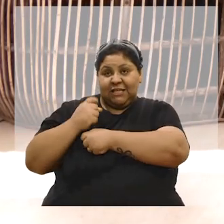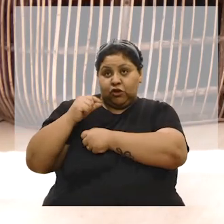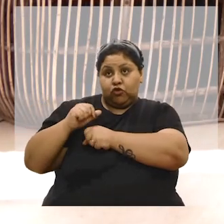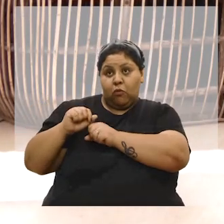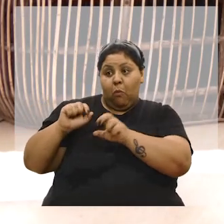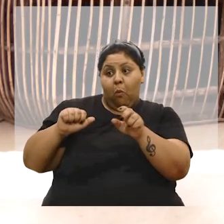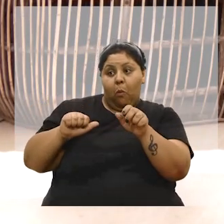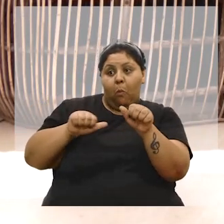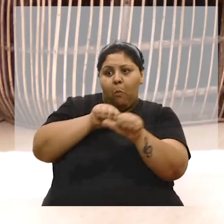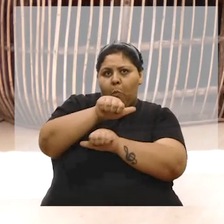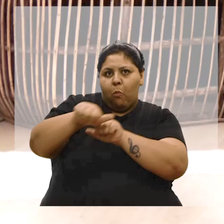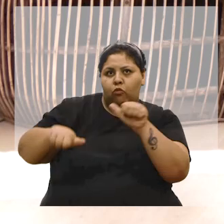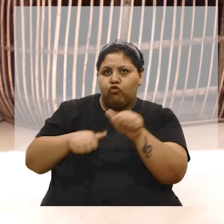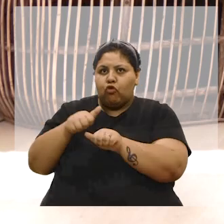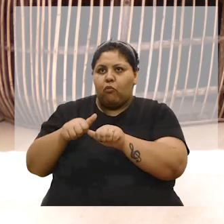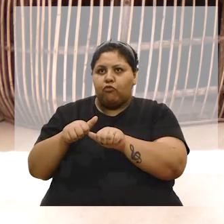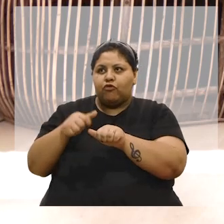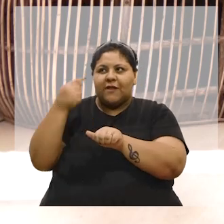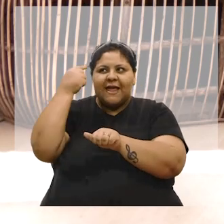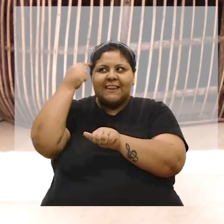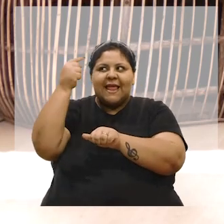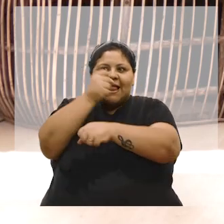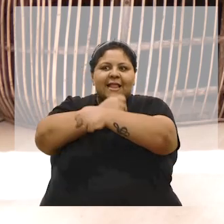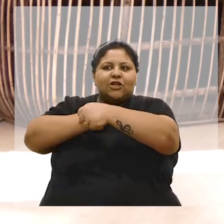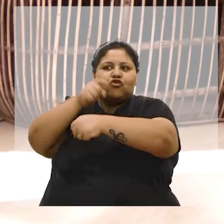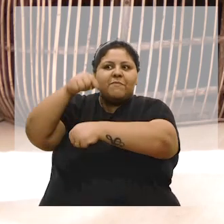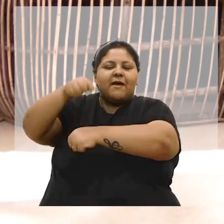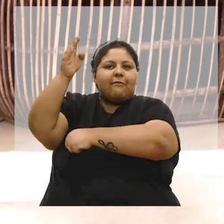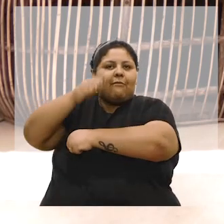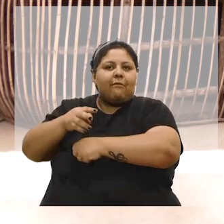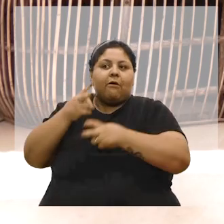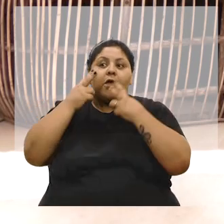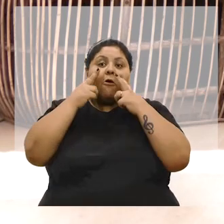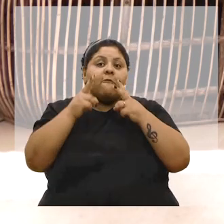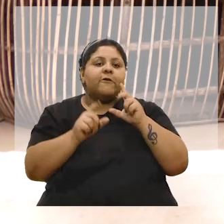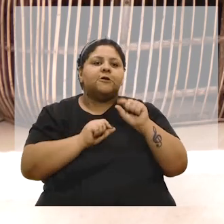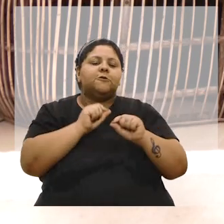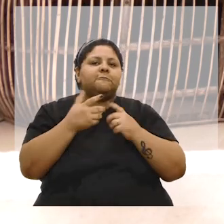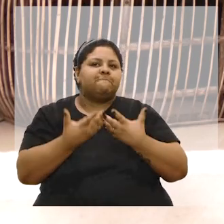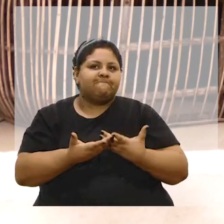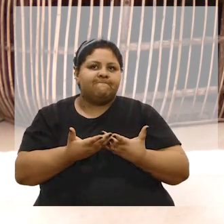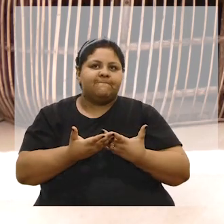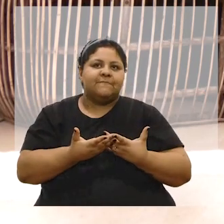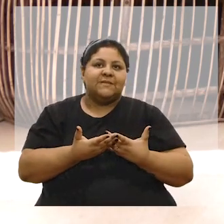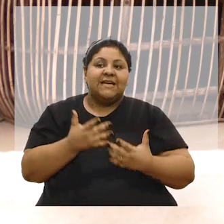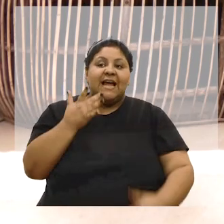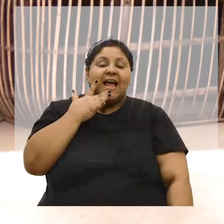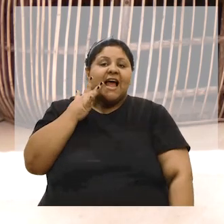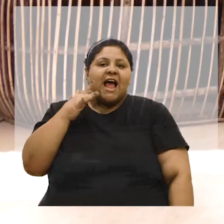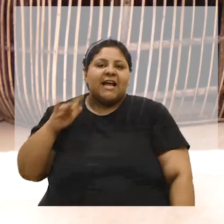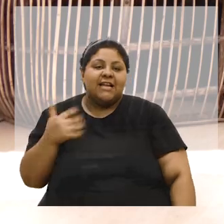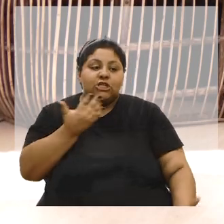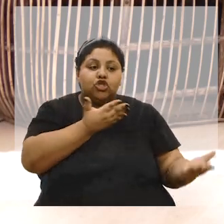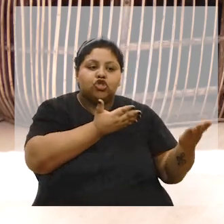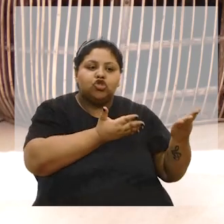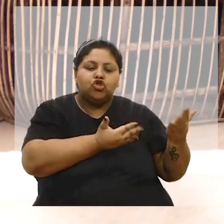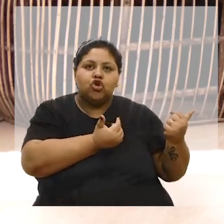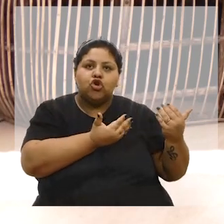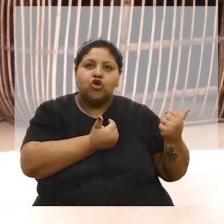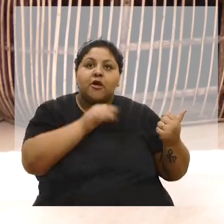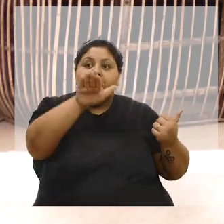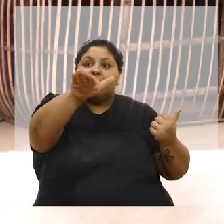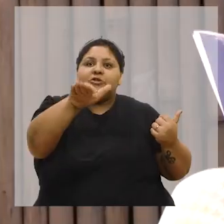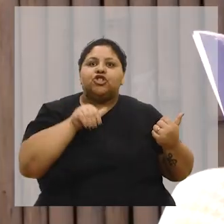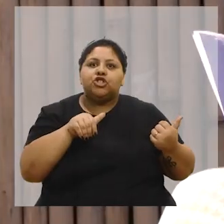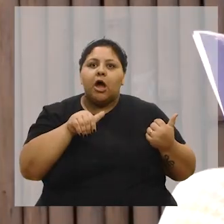a visão da gastronomia no Brasil, assim. E eu vejo isso pela quantidade de crianças e jovens que